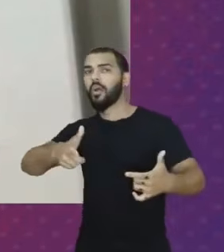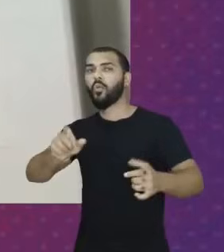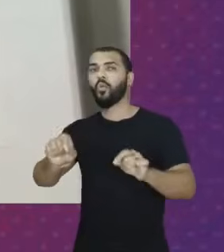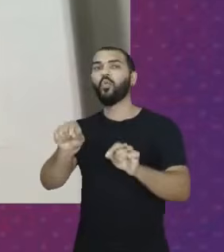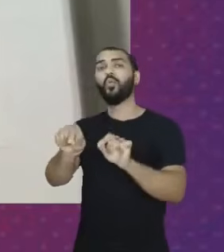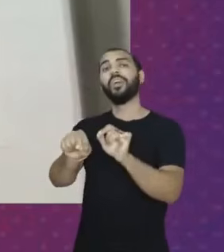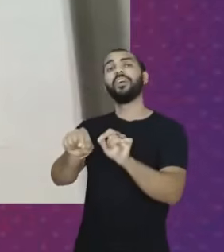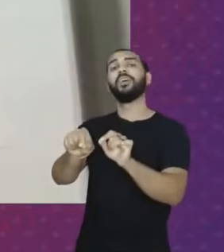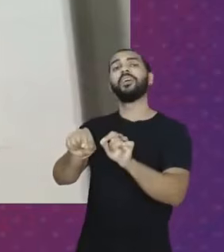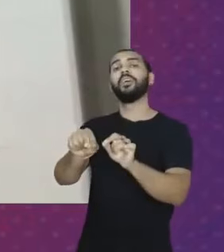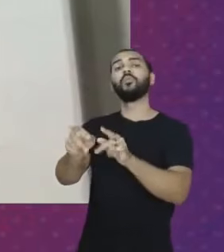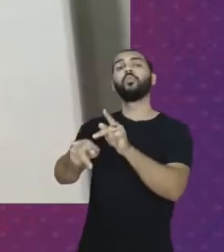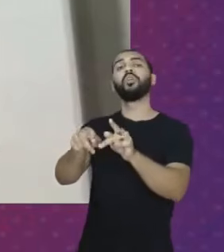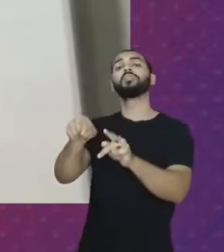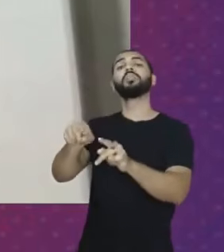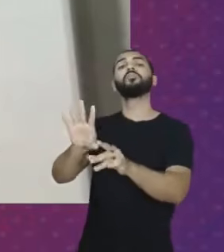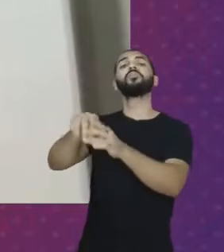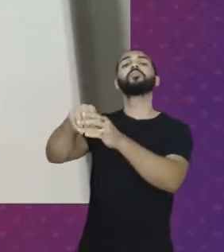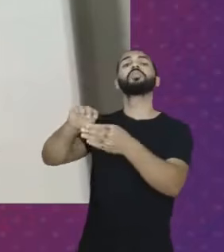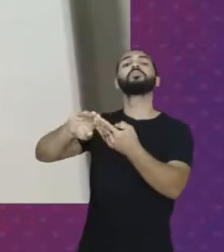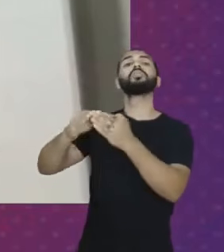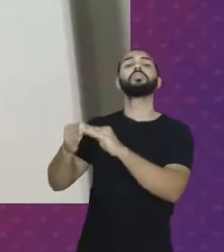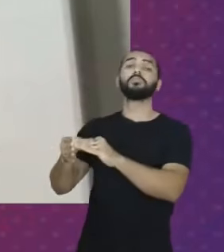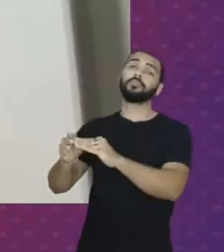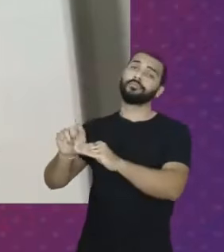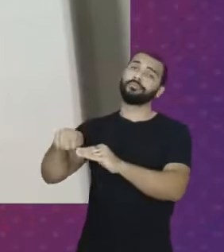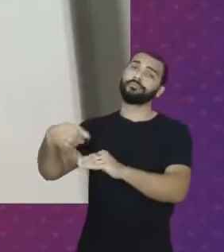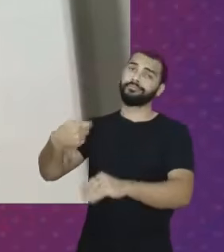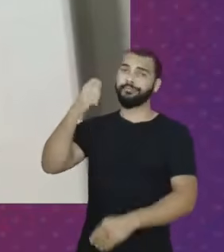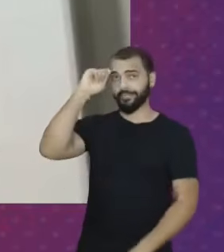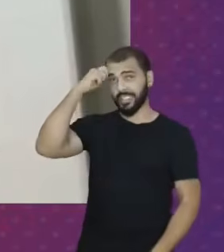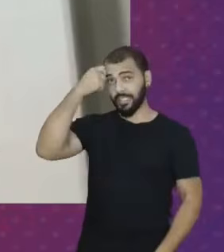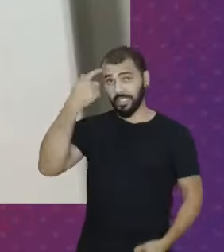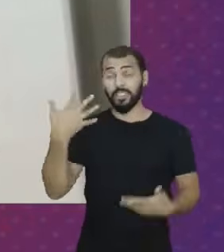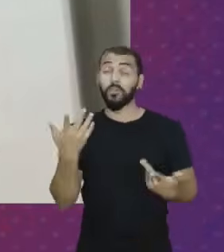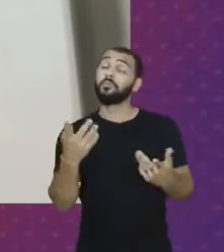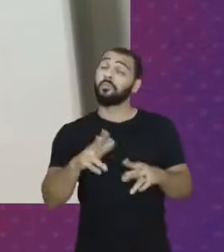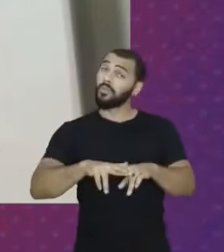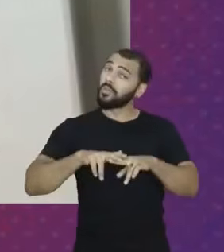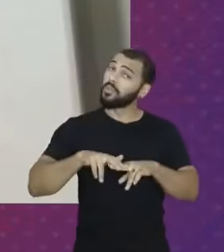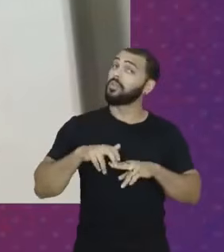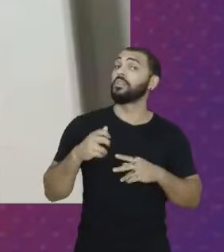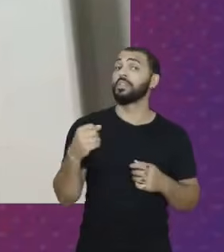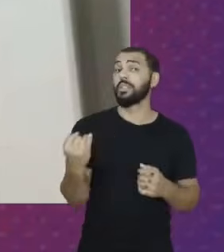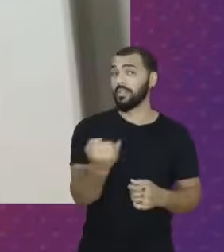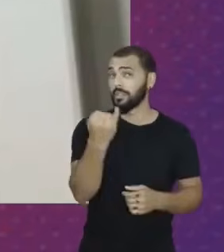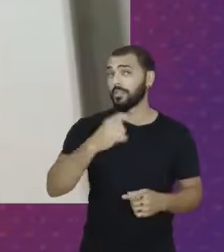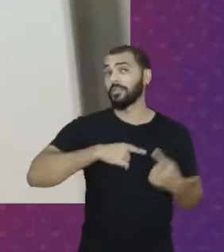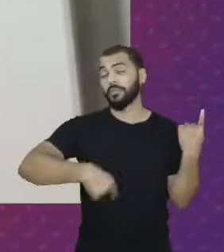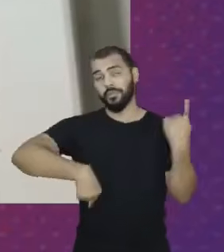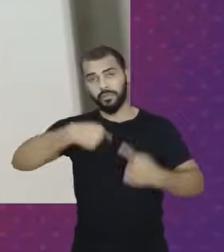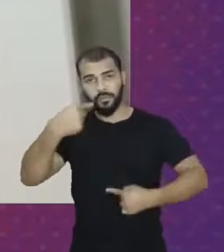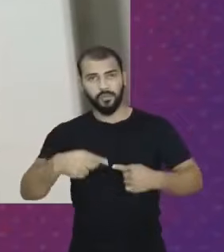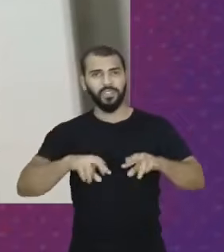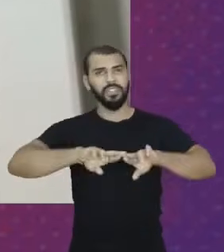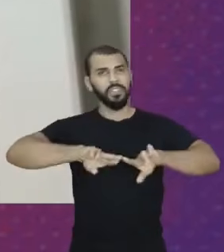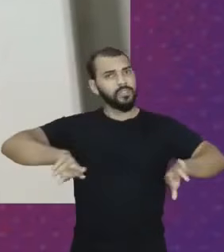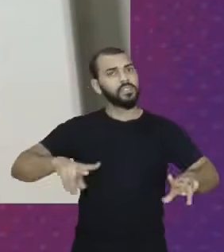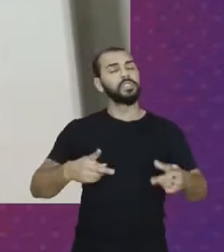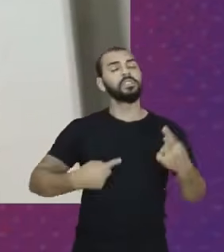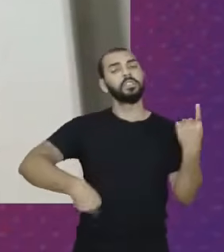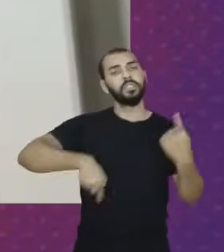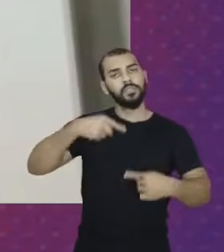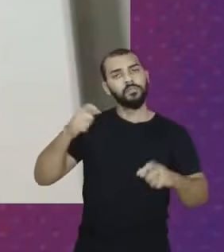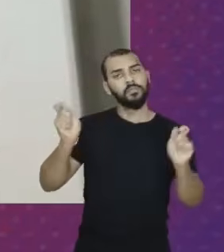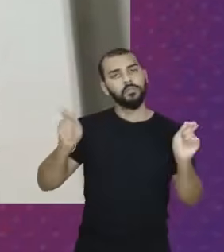é a população negra. Então é fundamental que a gente traga esses debates em audiência pública de várias temáticas para trazer a população para